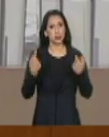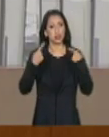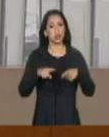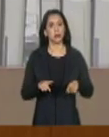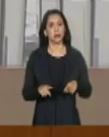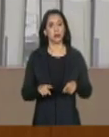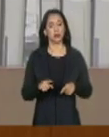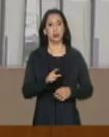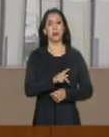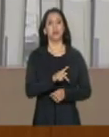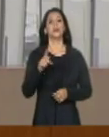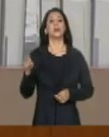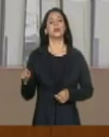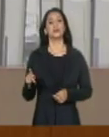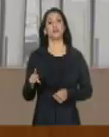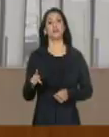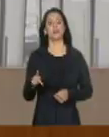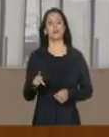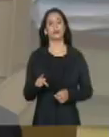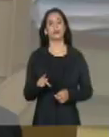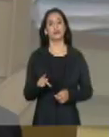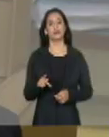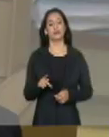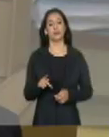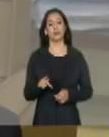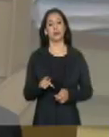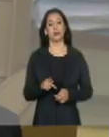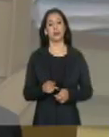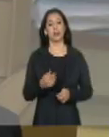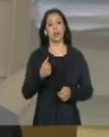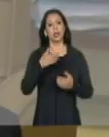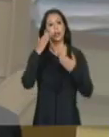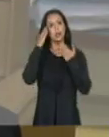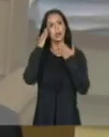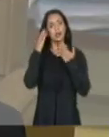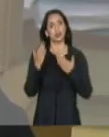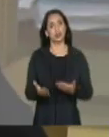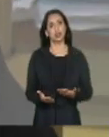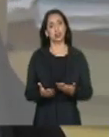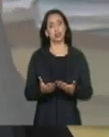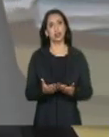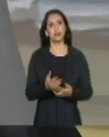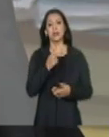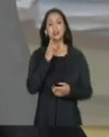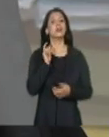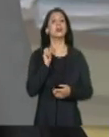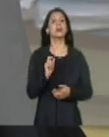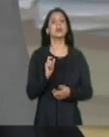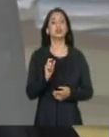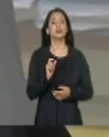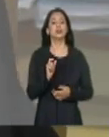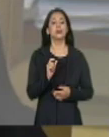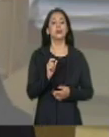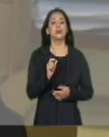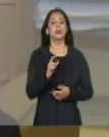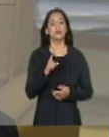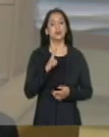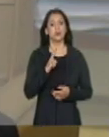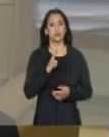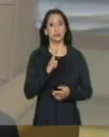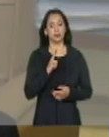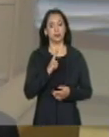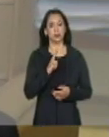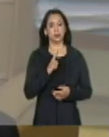presidente, só para encerrar a minha parte... E eu agradeço a Vossa Excelência. Ministro Gilmar Mendes. Aqui há,